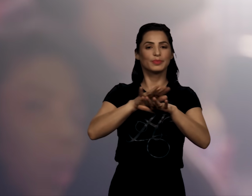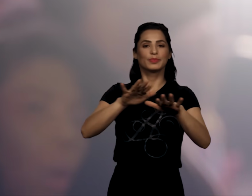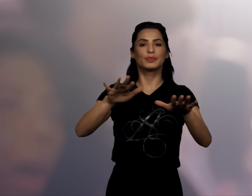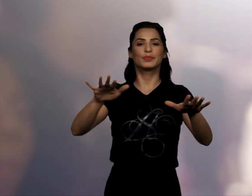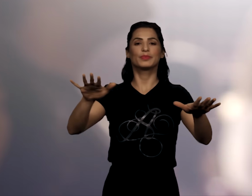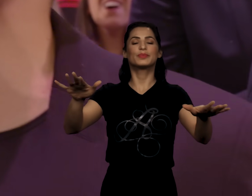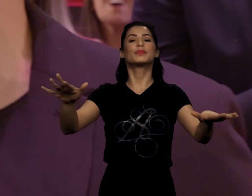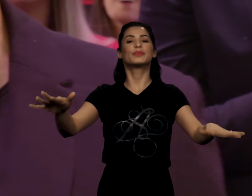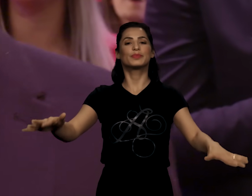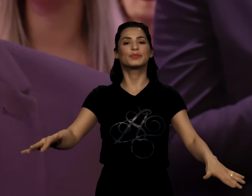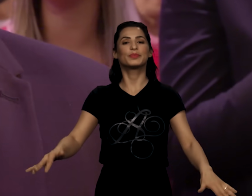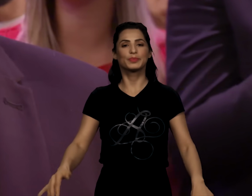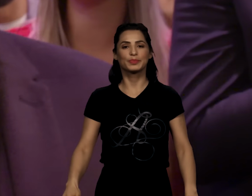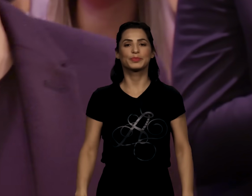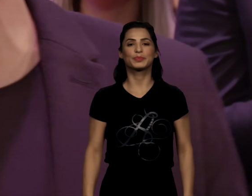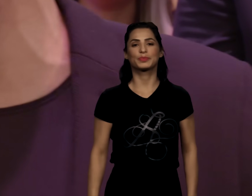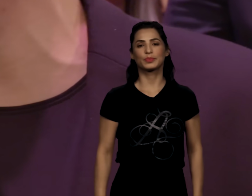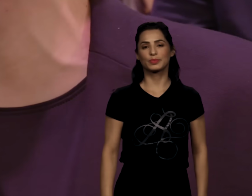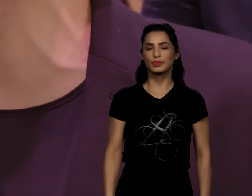levando o amor.